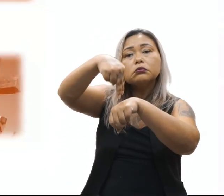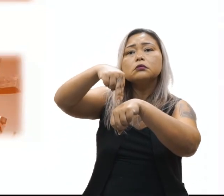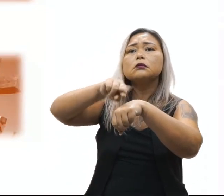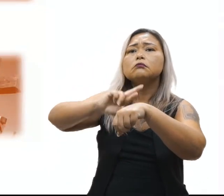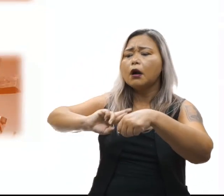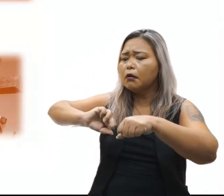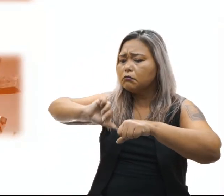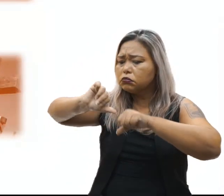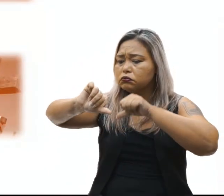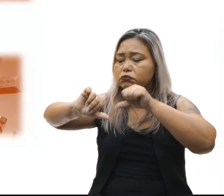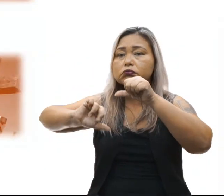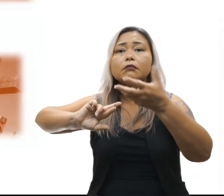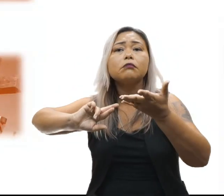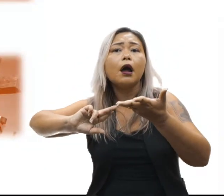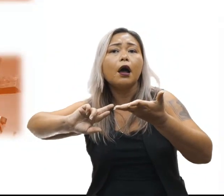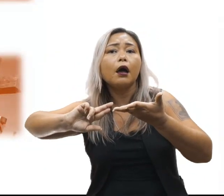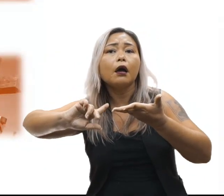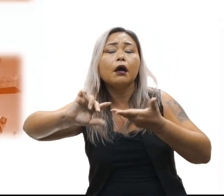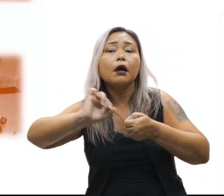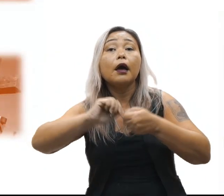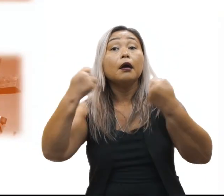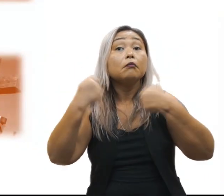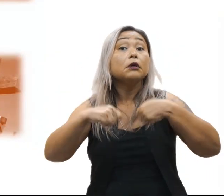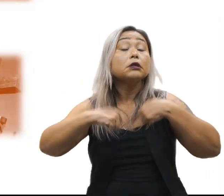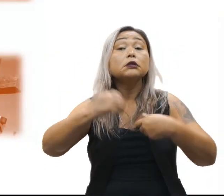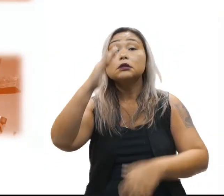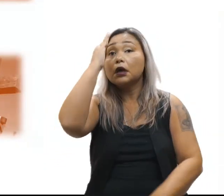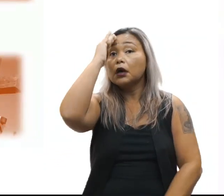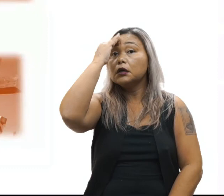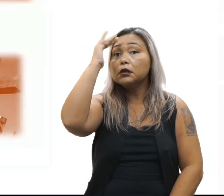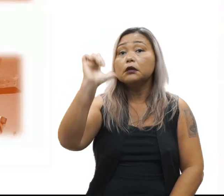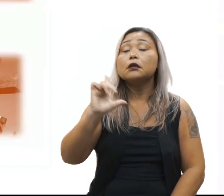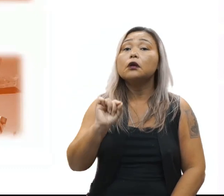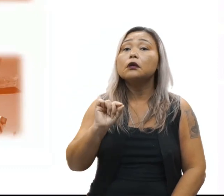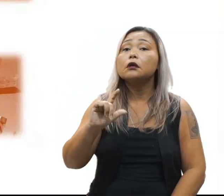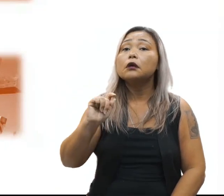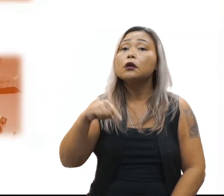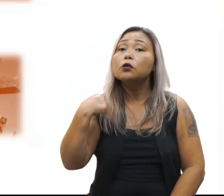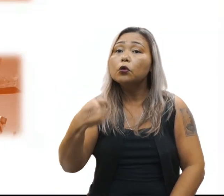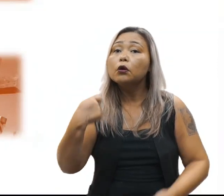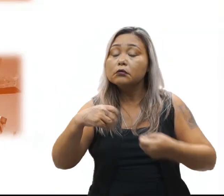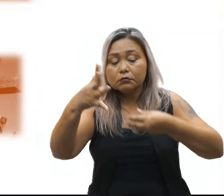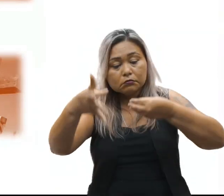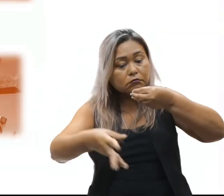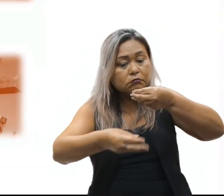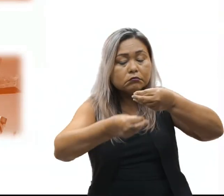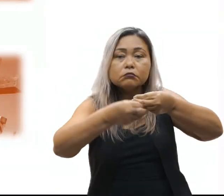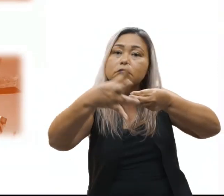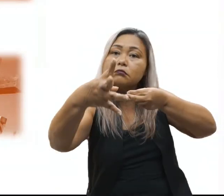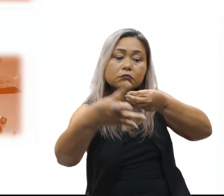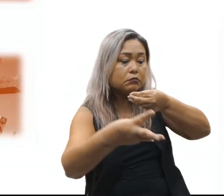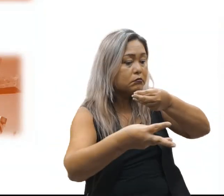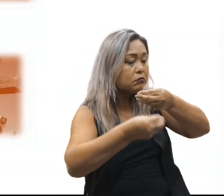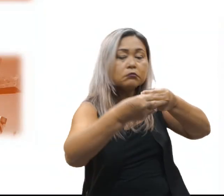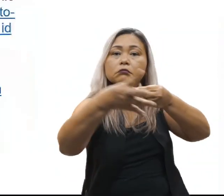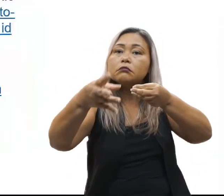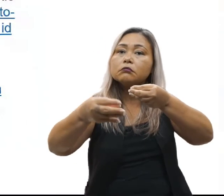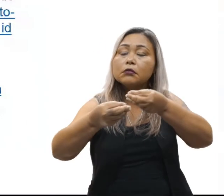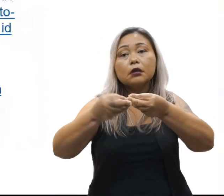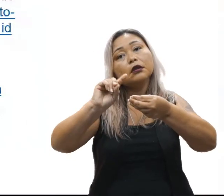gente precisa entender a necessidade que nós temos de agregar ao invés de segregar, não é